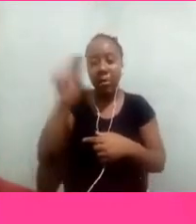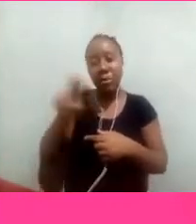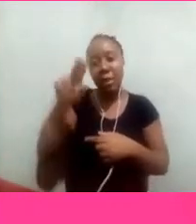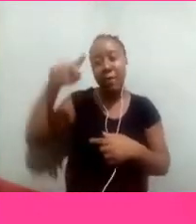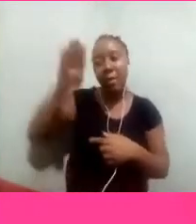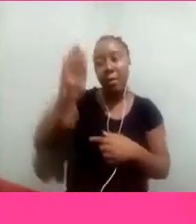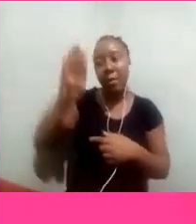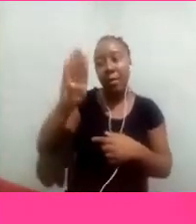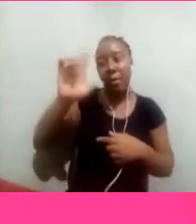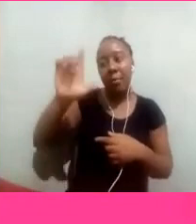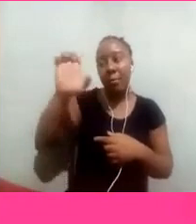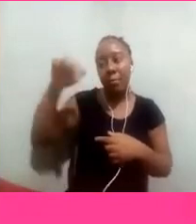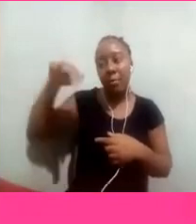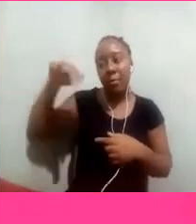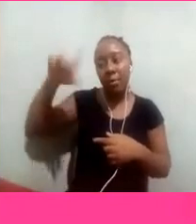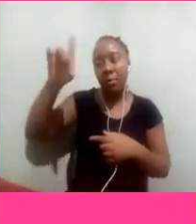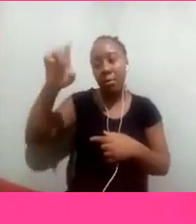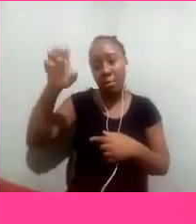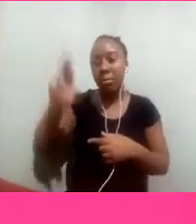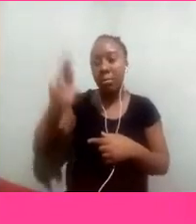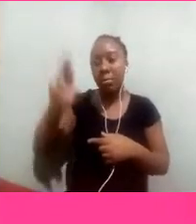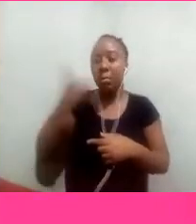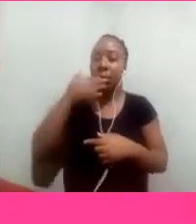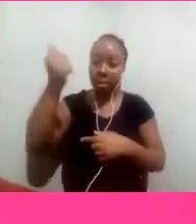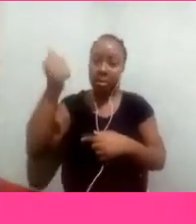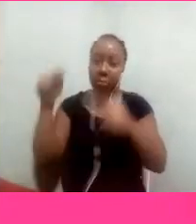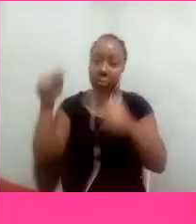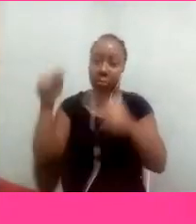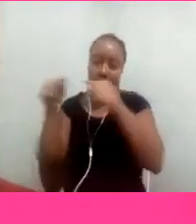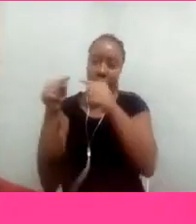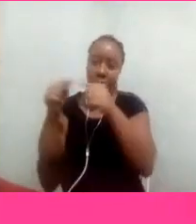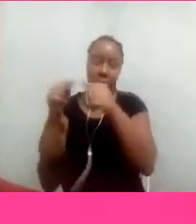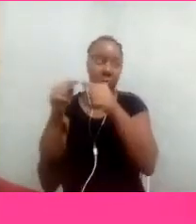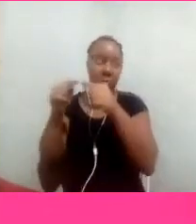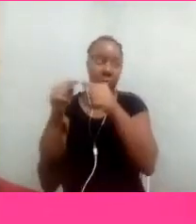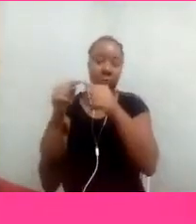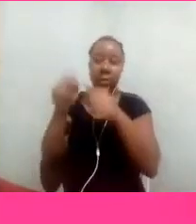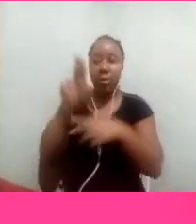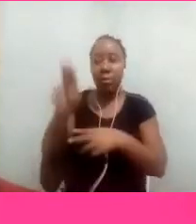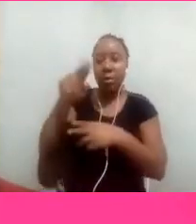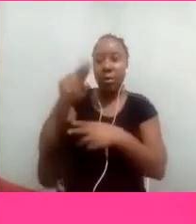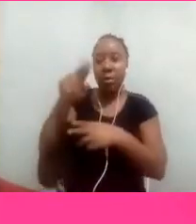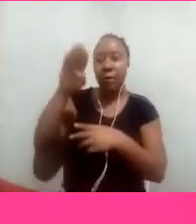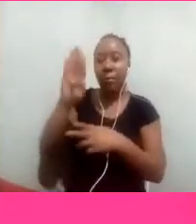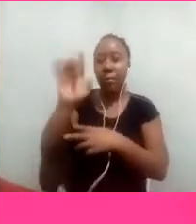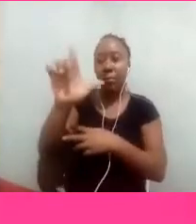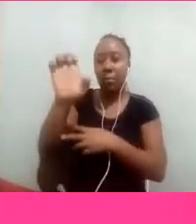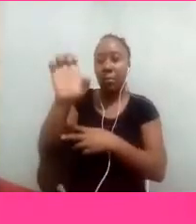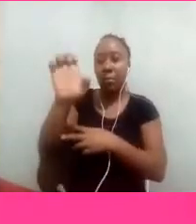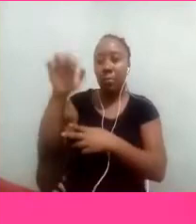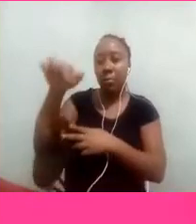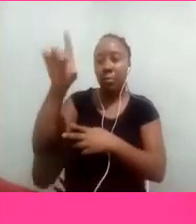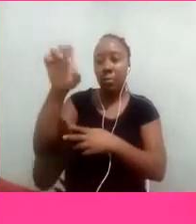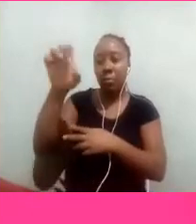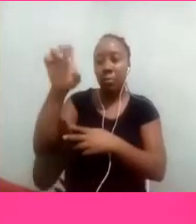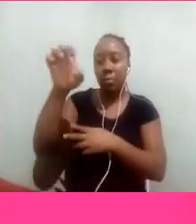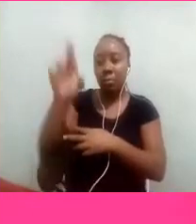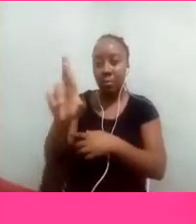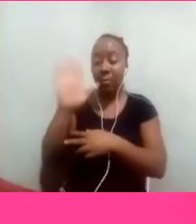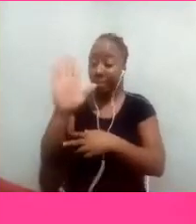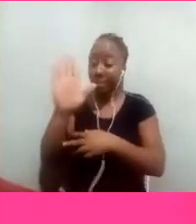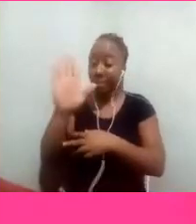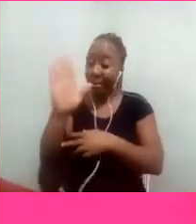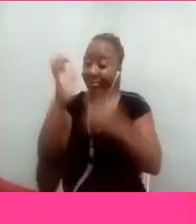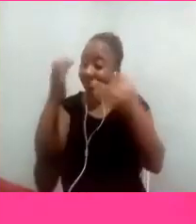macOS. E aí eu trabalhava com um Blender para fazer isso. Mas eu confesso que o